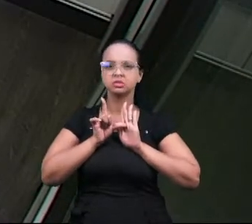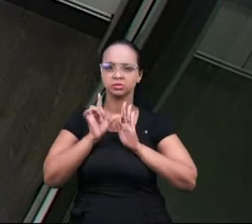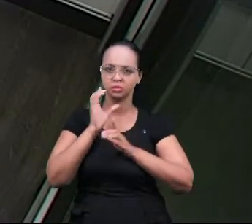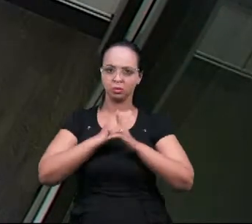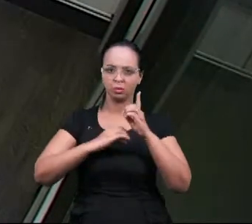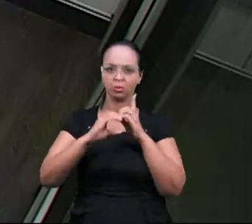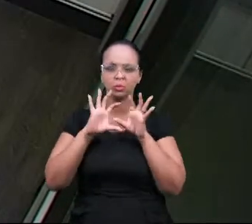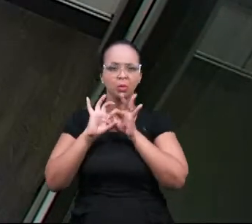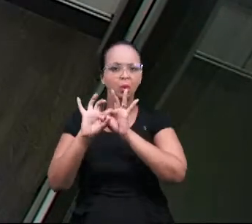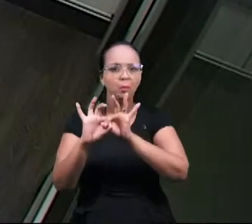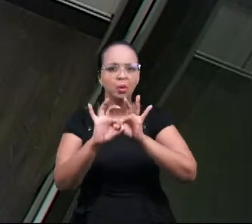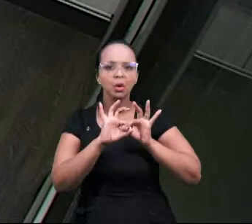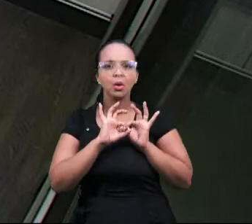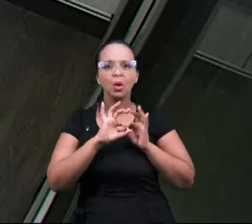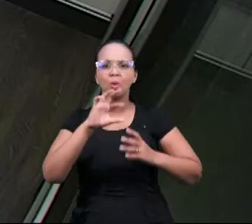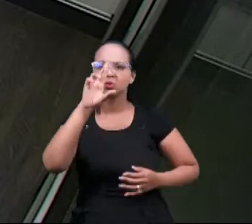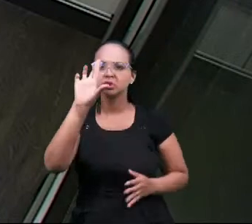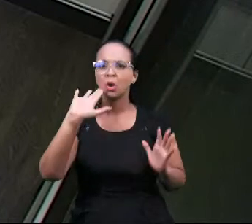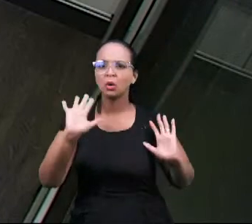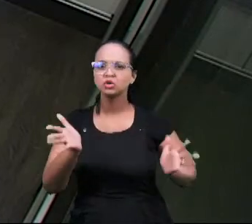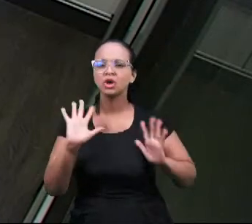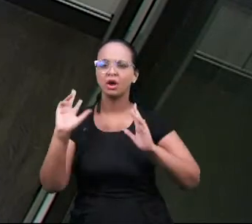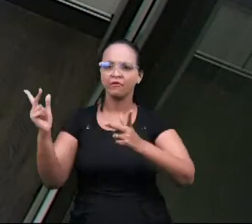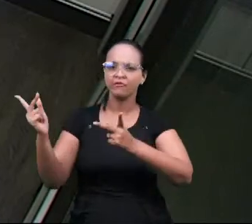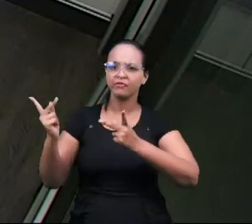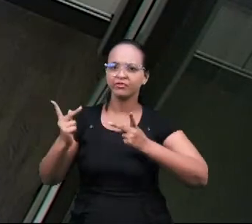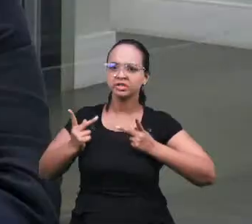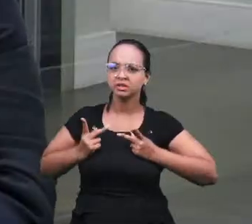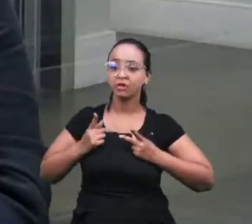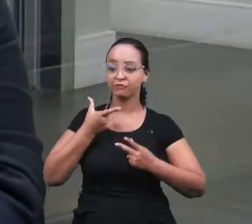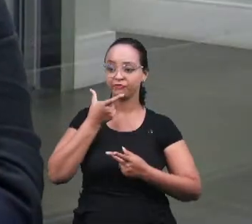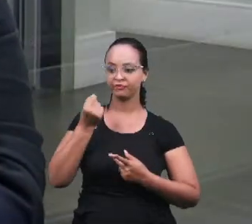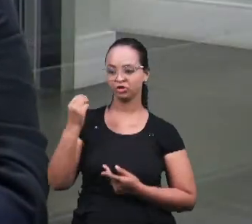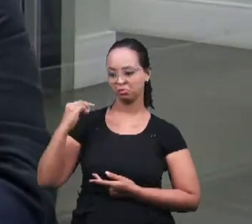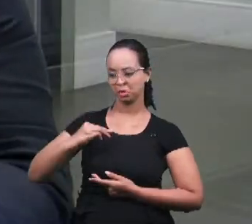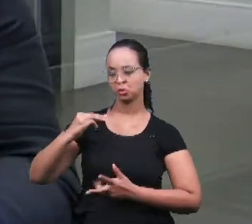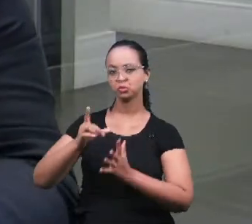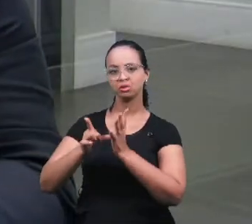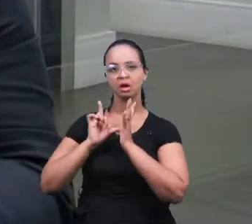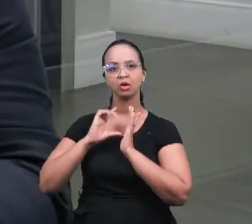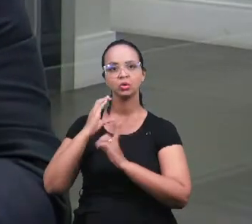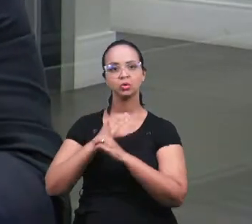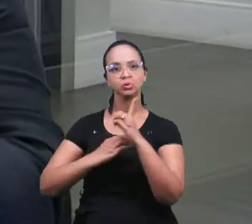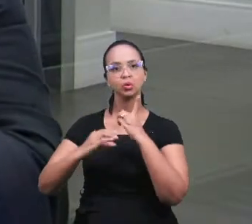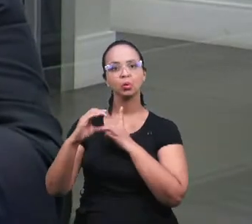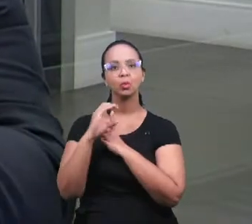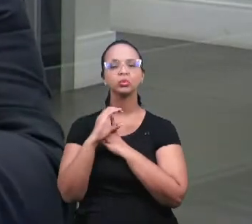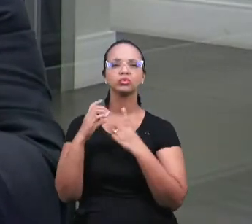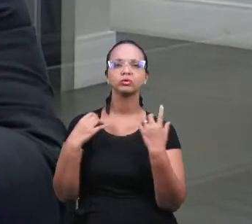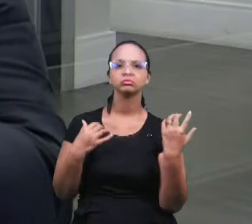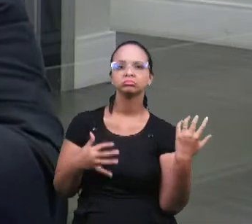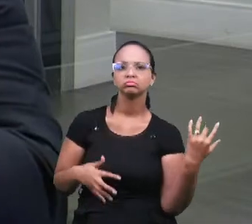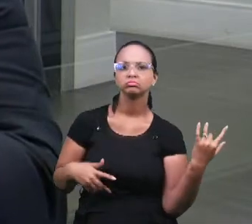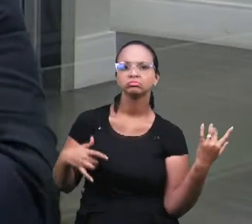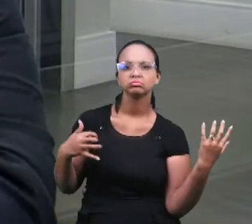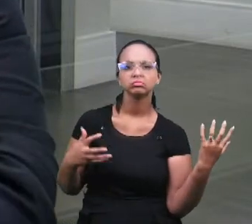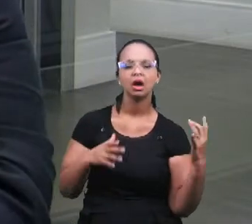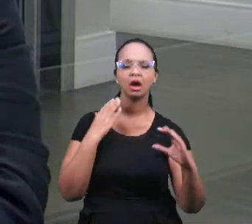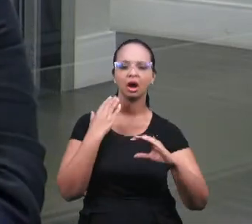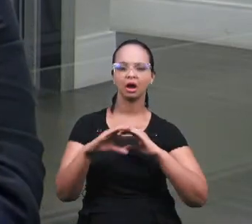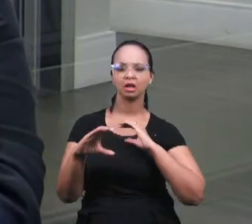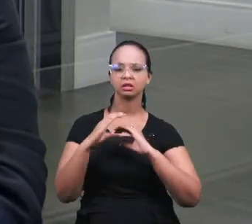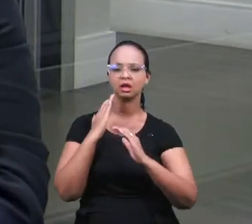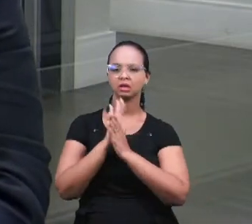7h10 até ali, o Senhor já começou a me visitar, naqueles 20 minutos que antecederam o culto, eles tocando violão, só tocavam, não cantavam